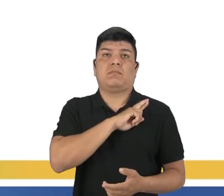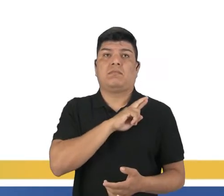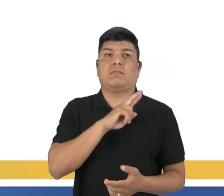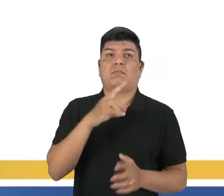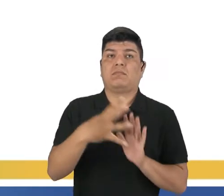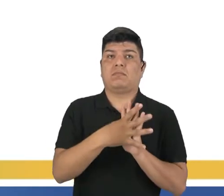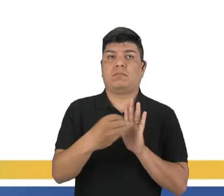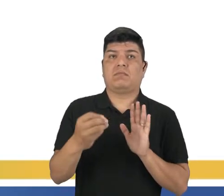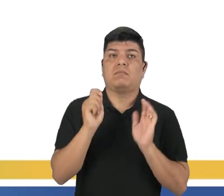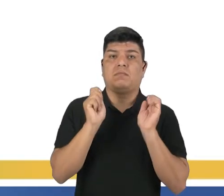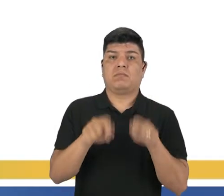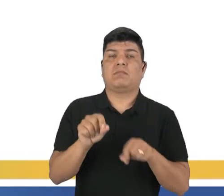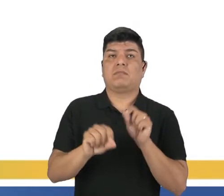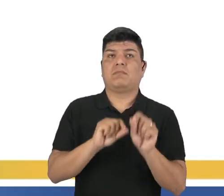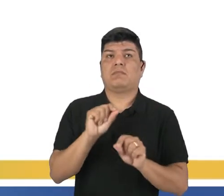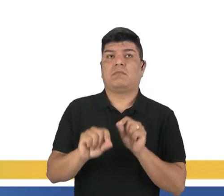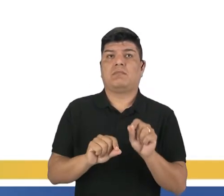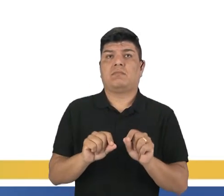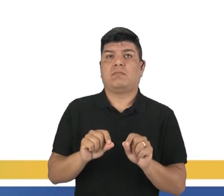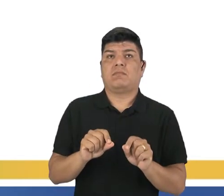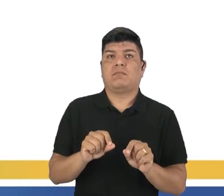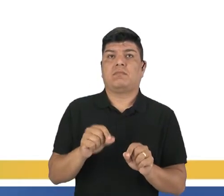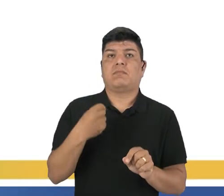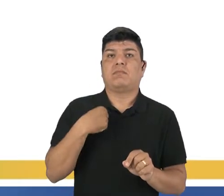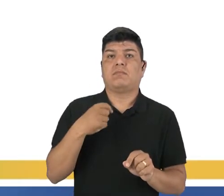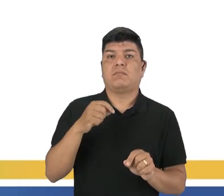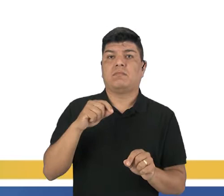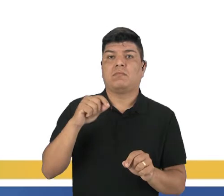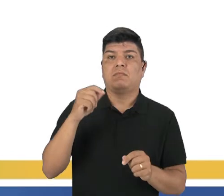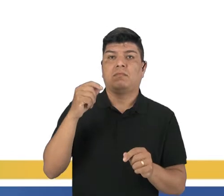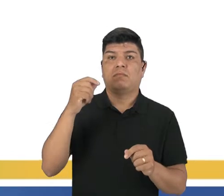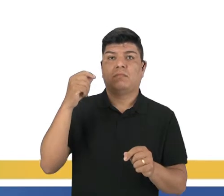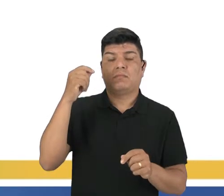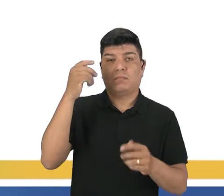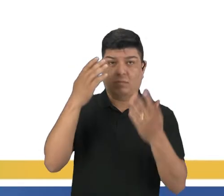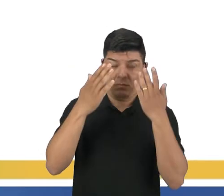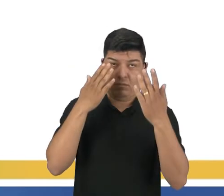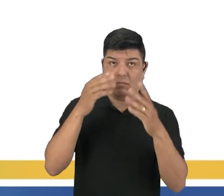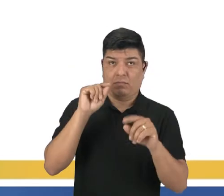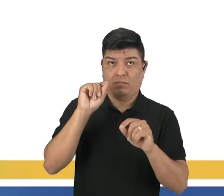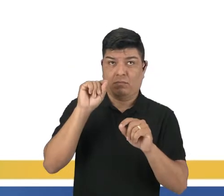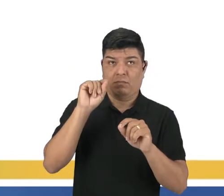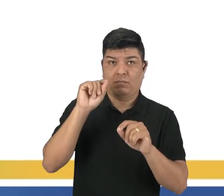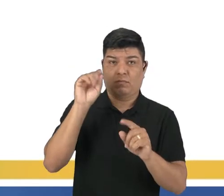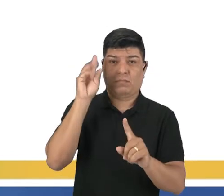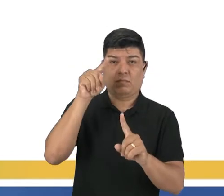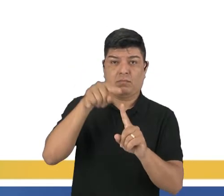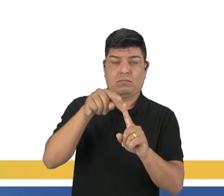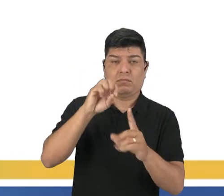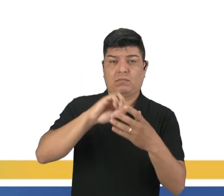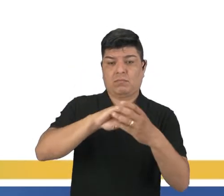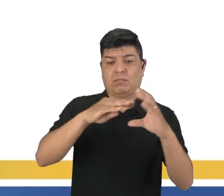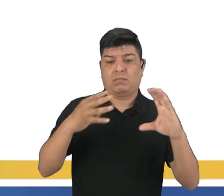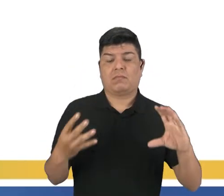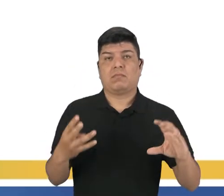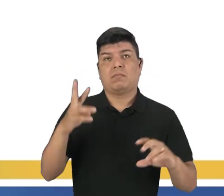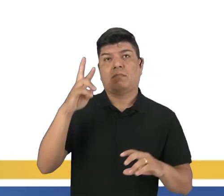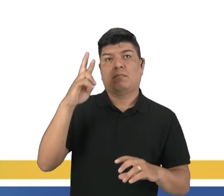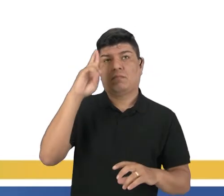simbologia e pode acentuar o perfil psicológico do personagem, objetivos e características da